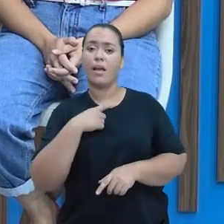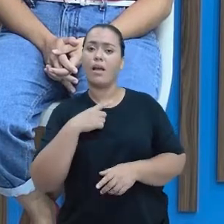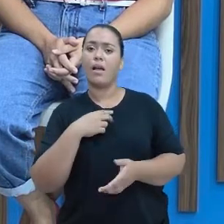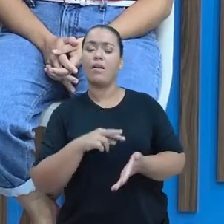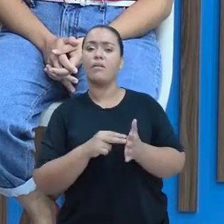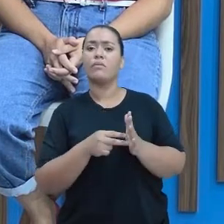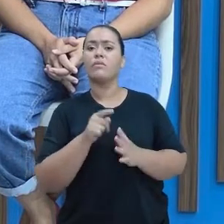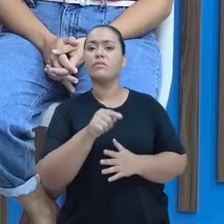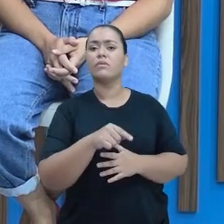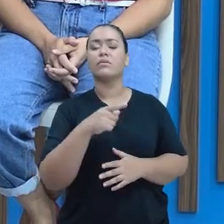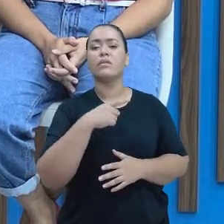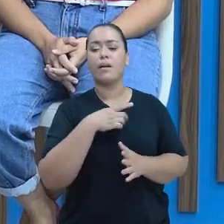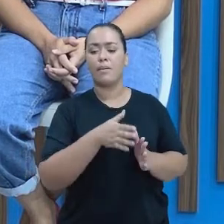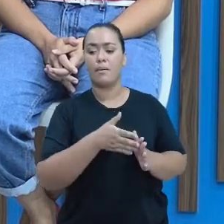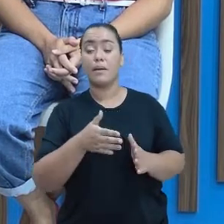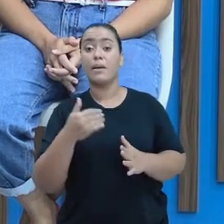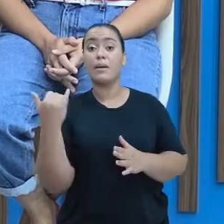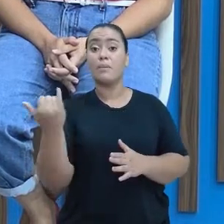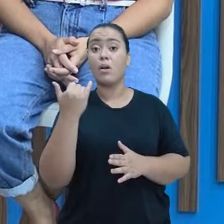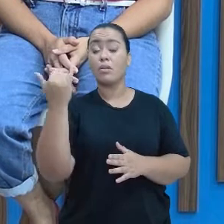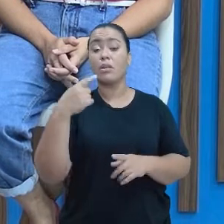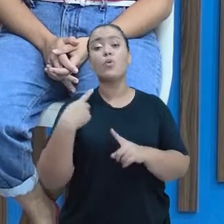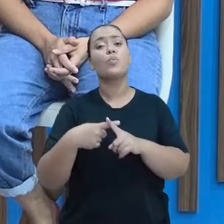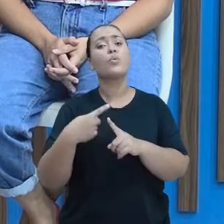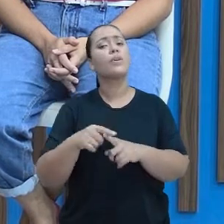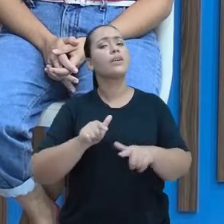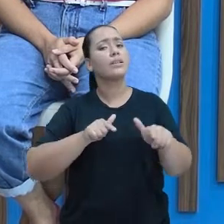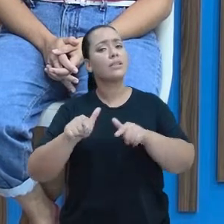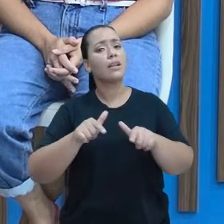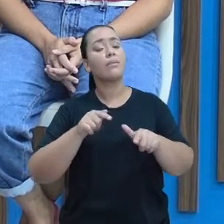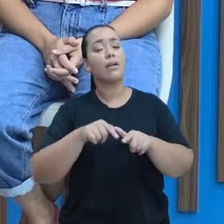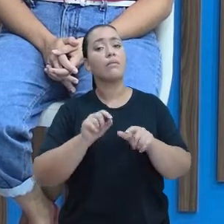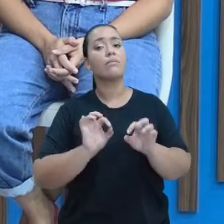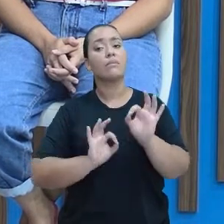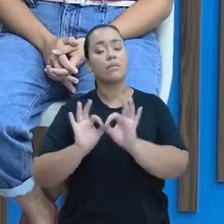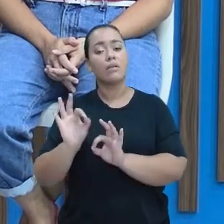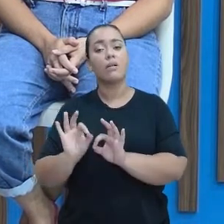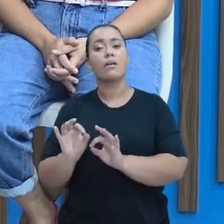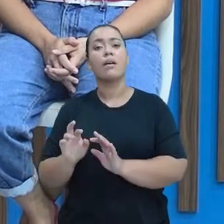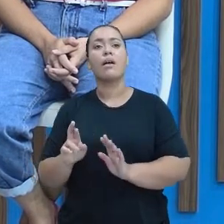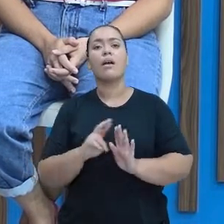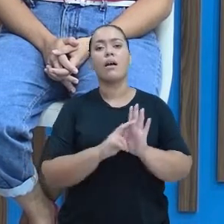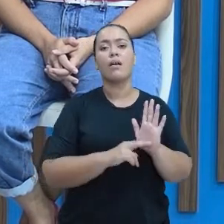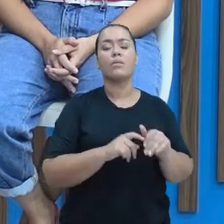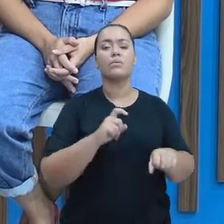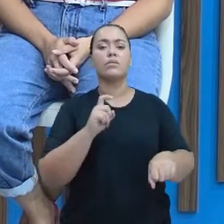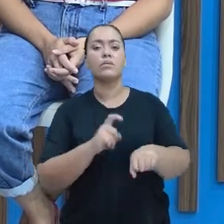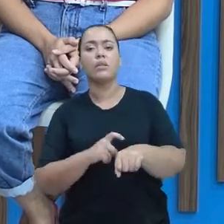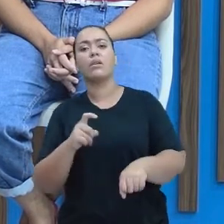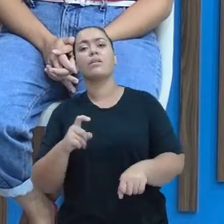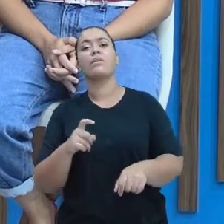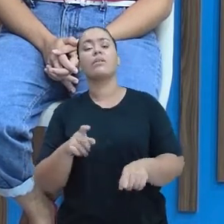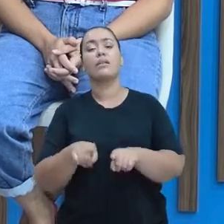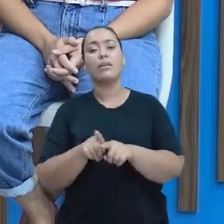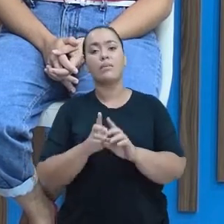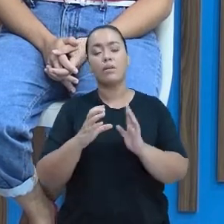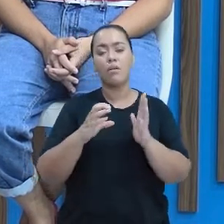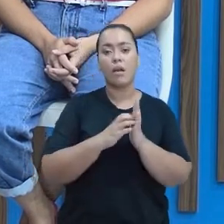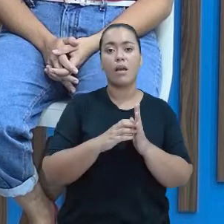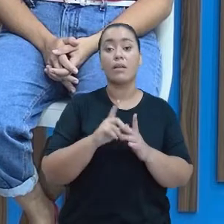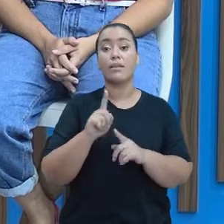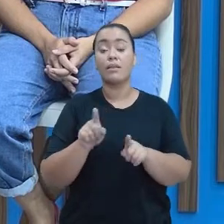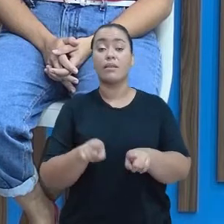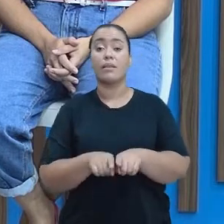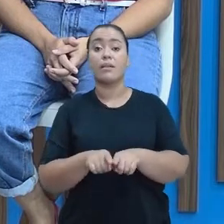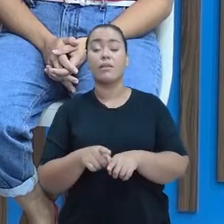muito importante nesse processo, porque o trabalho vai regular o tempo, a ocupação, a rotina dessas